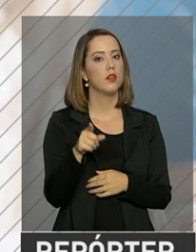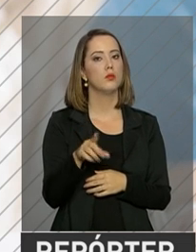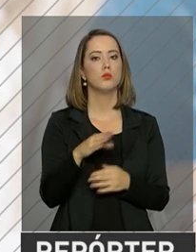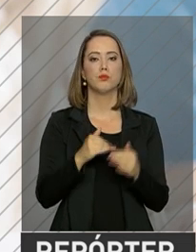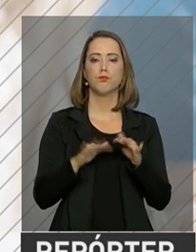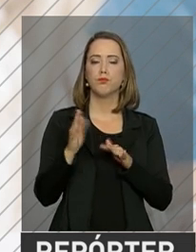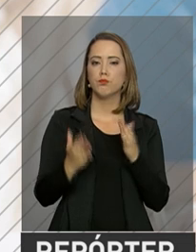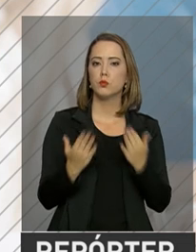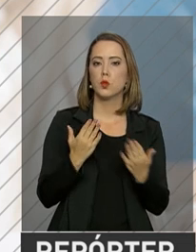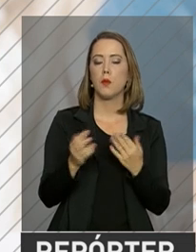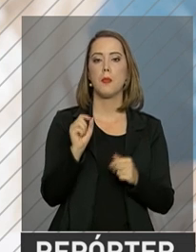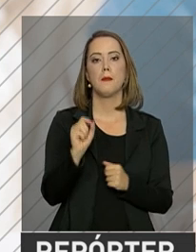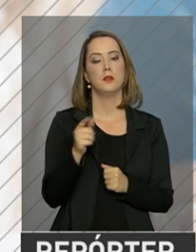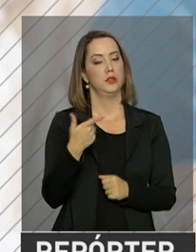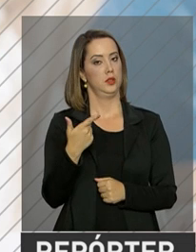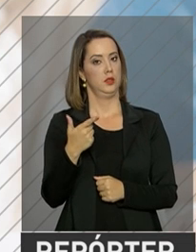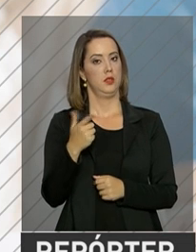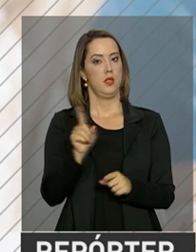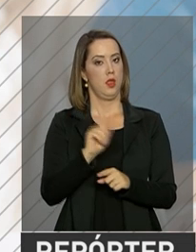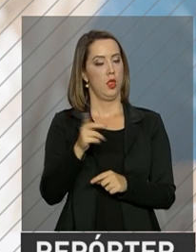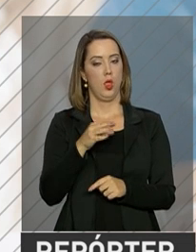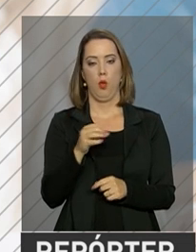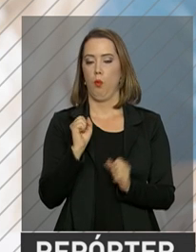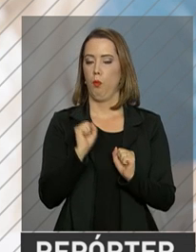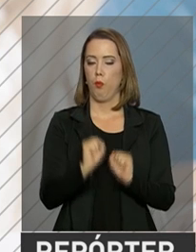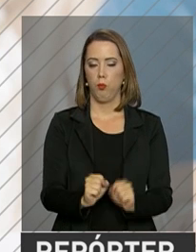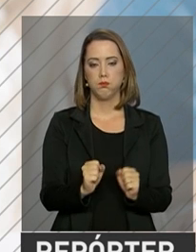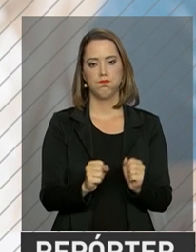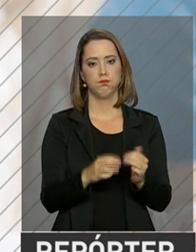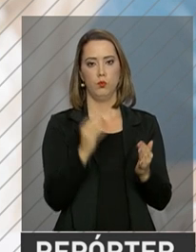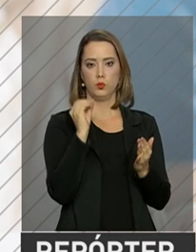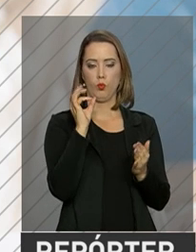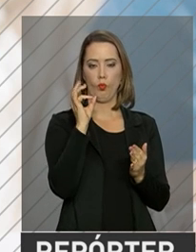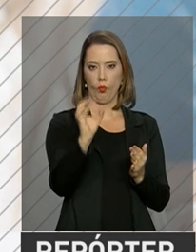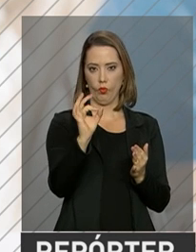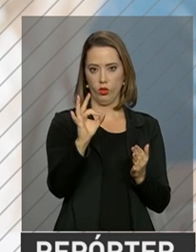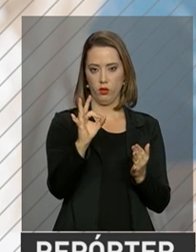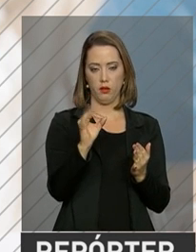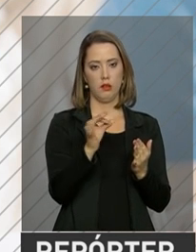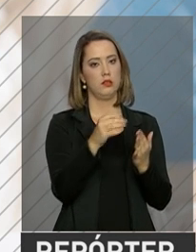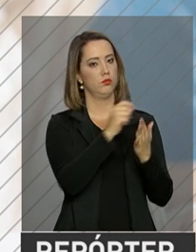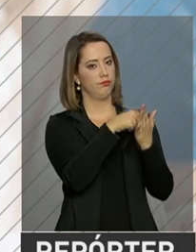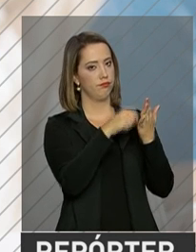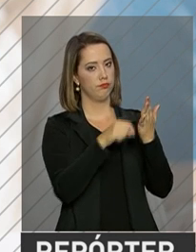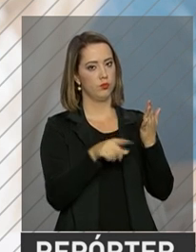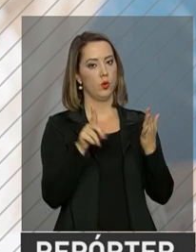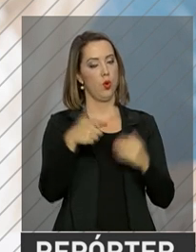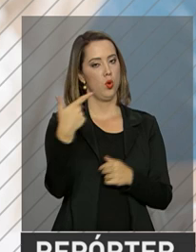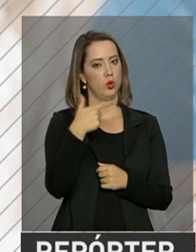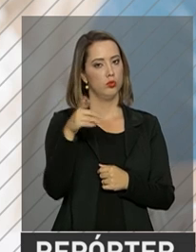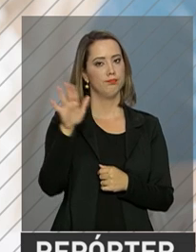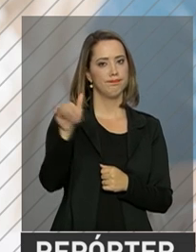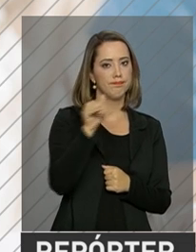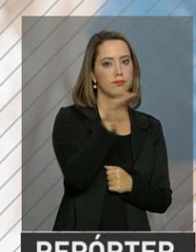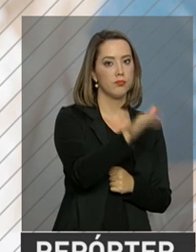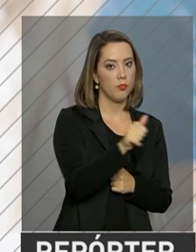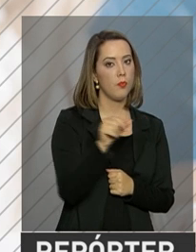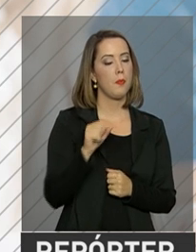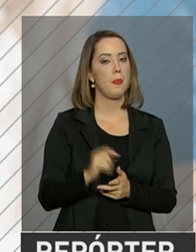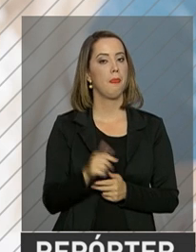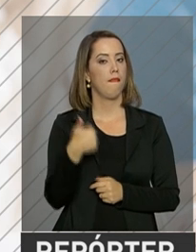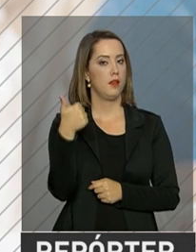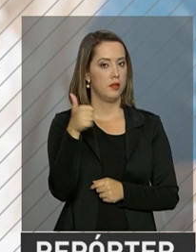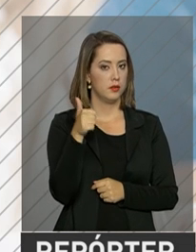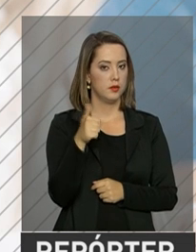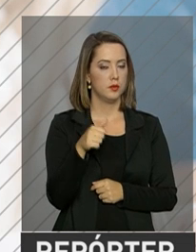notas também não pode ter tirado zero na redação vão ser duas chamadas pros aprovados nesta segunda etapa a